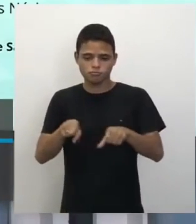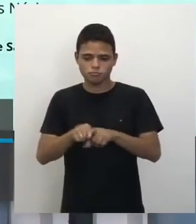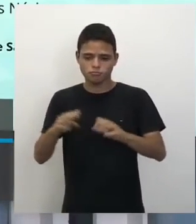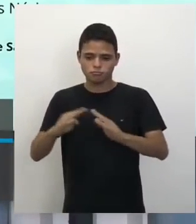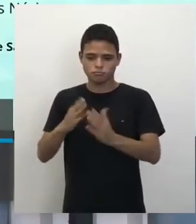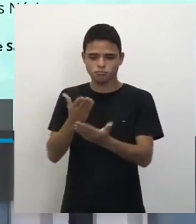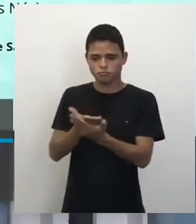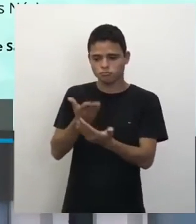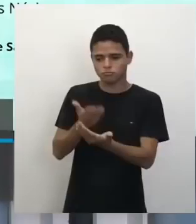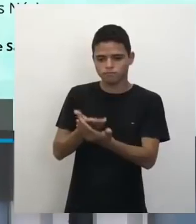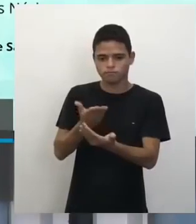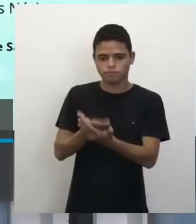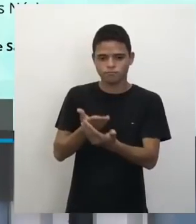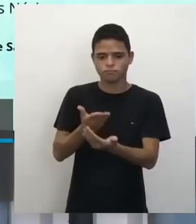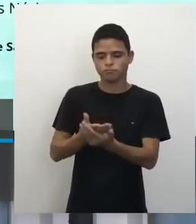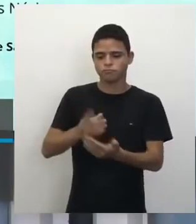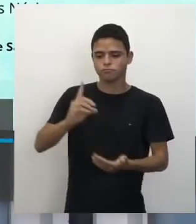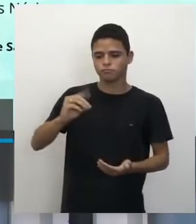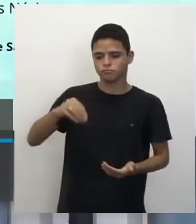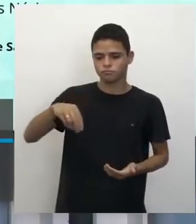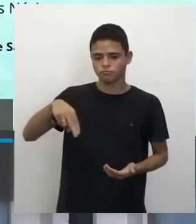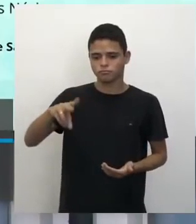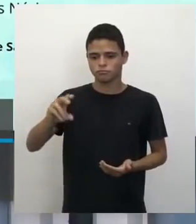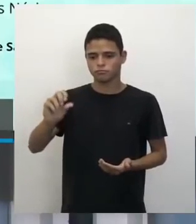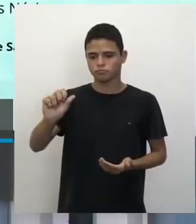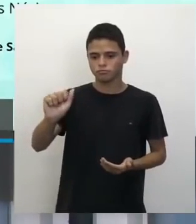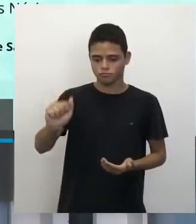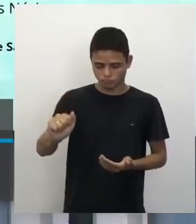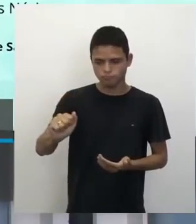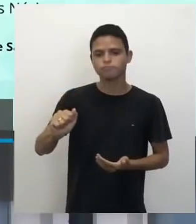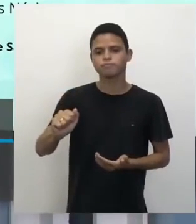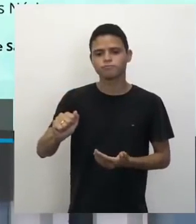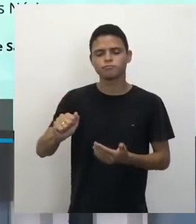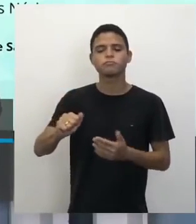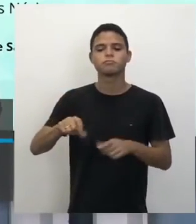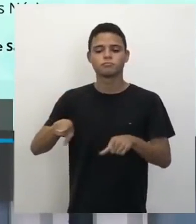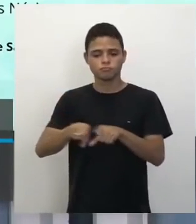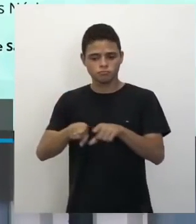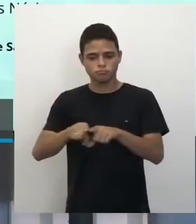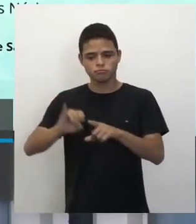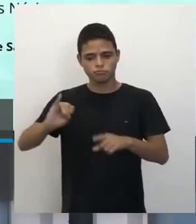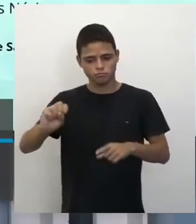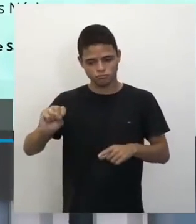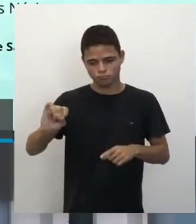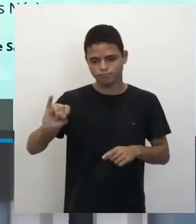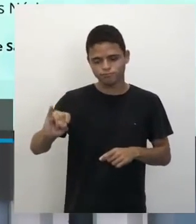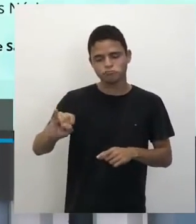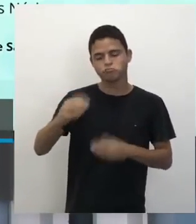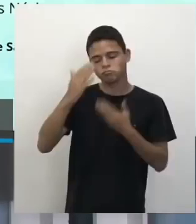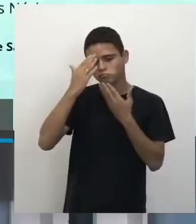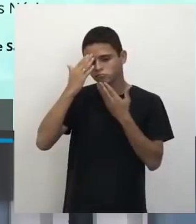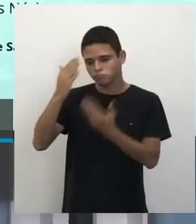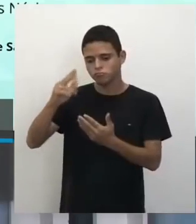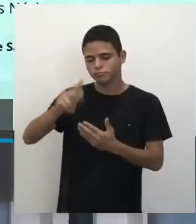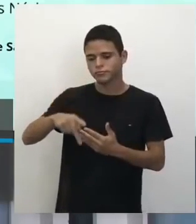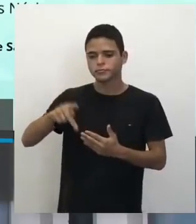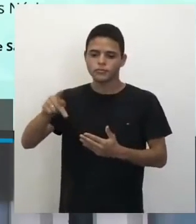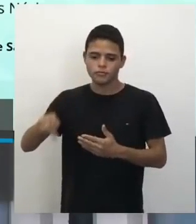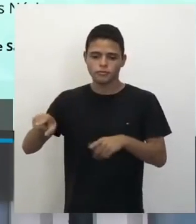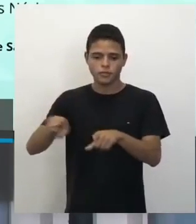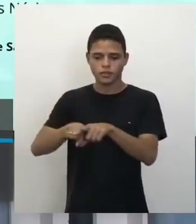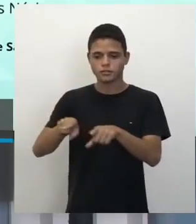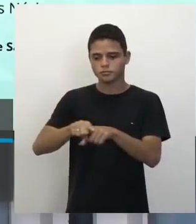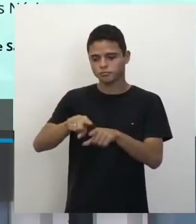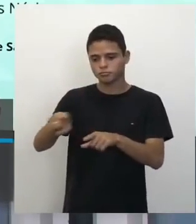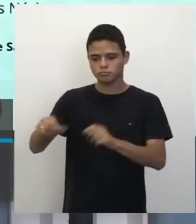Escola Dona Cota em Tarumã, em Assis. Olha só, obrigado, professor Antônio, pela